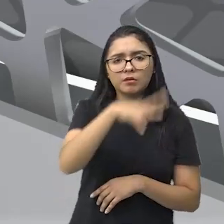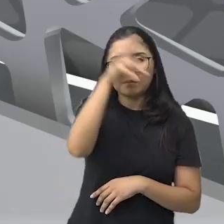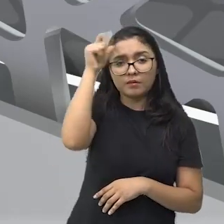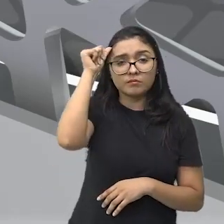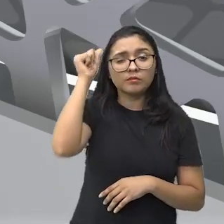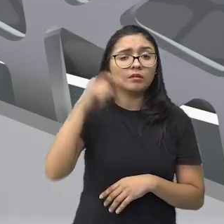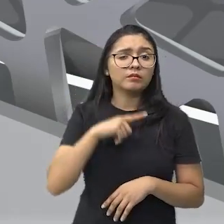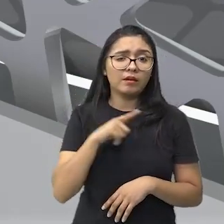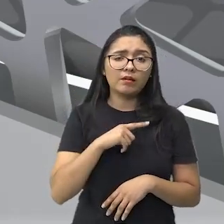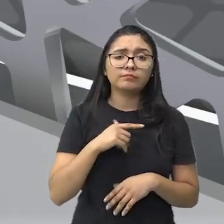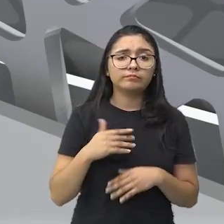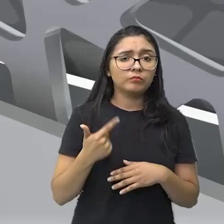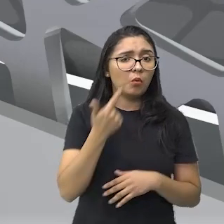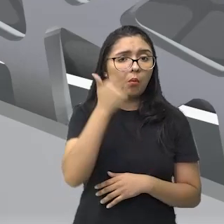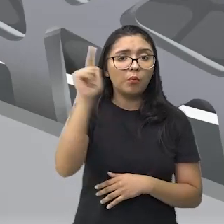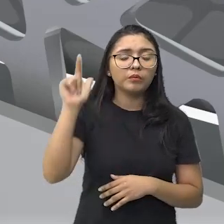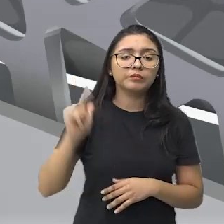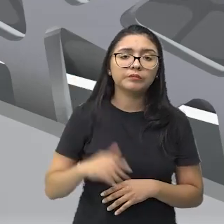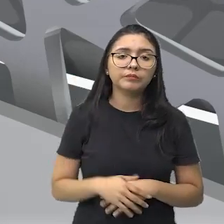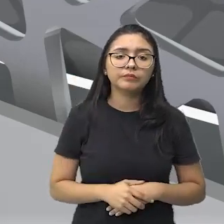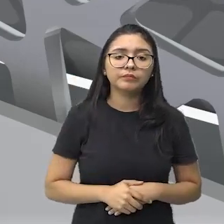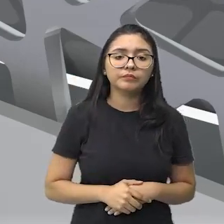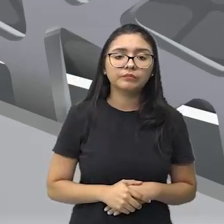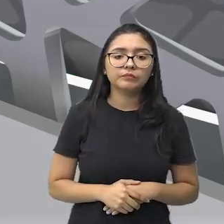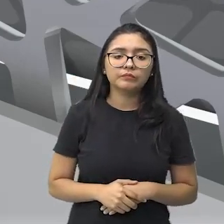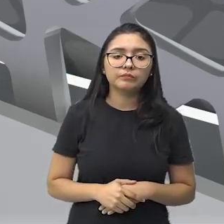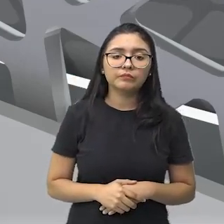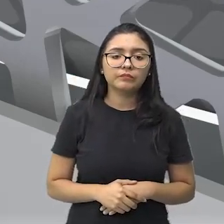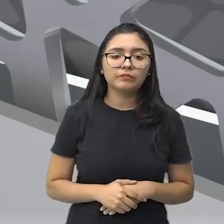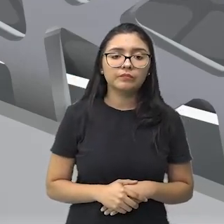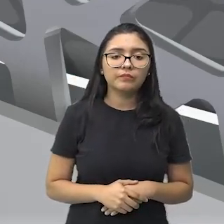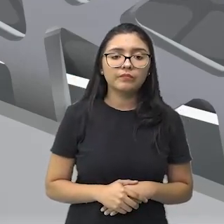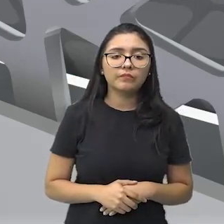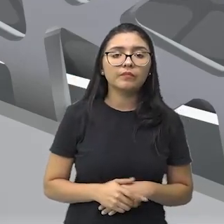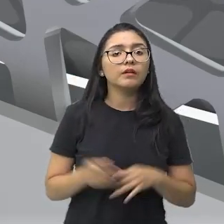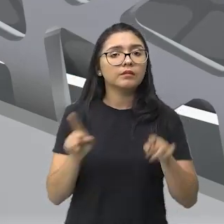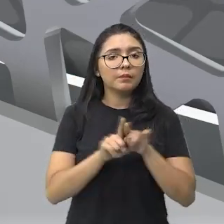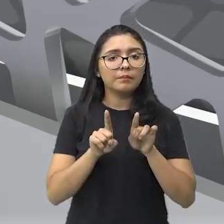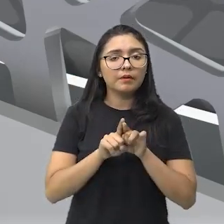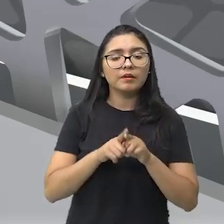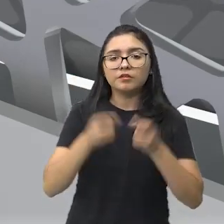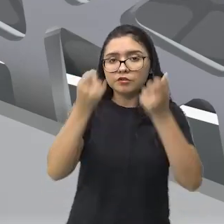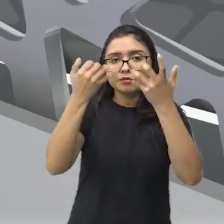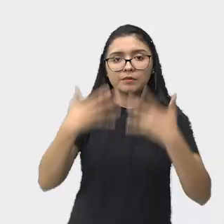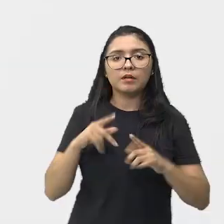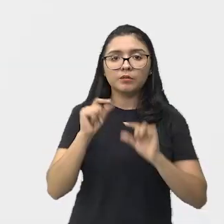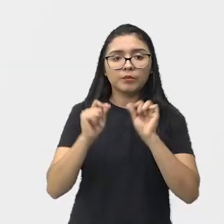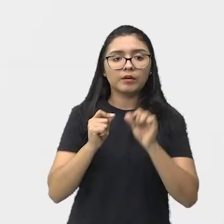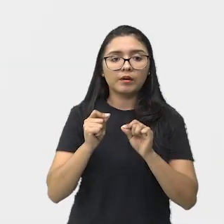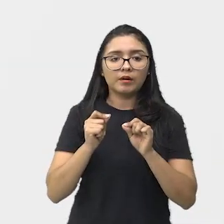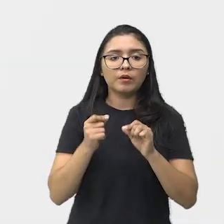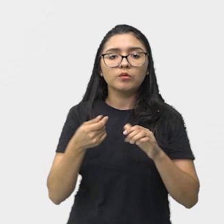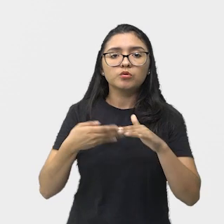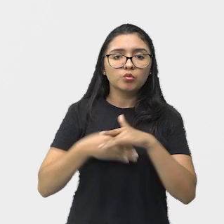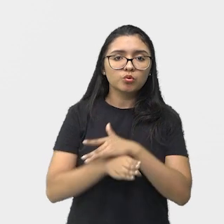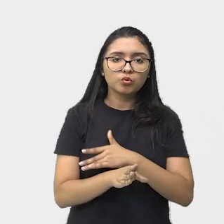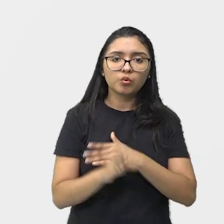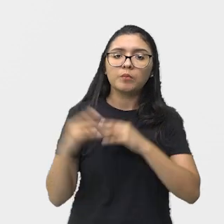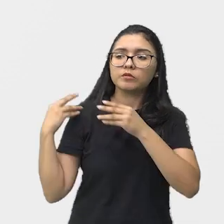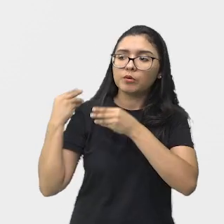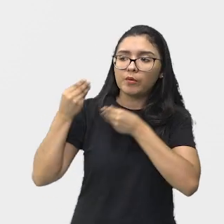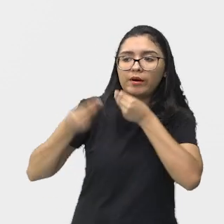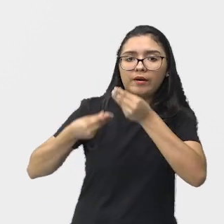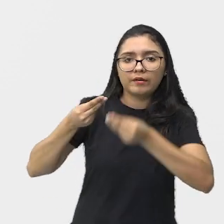mais além, certo? E aí, dentro disso, nós falamos sobre os costumes. Vamos lá? Então, os